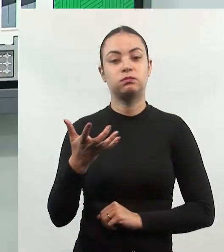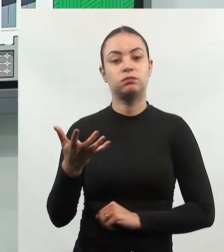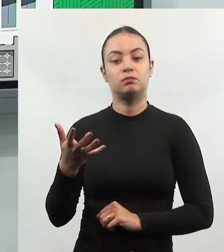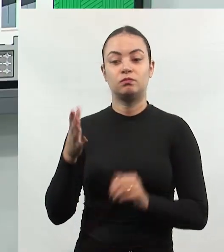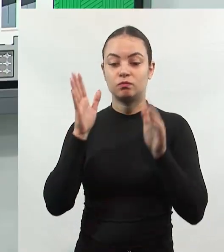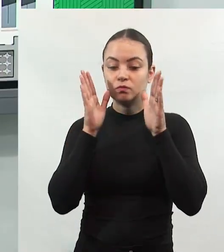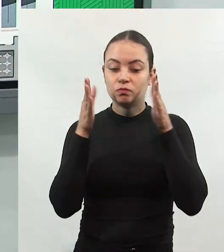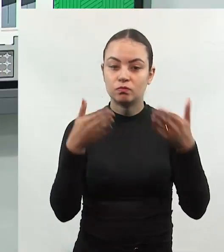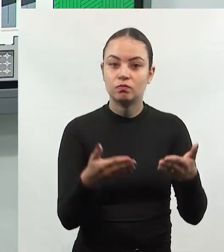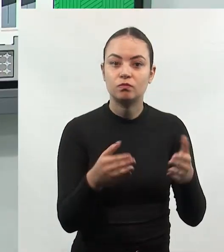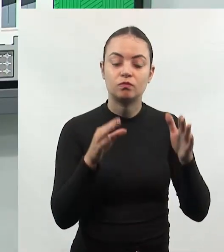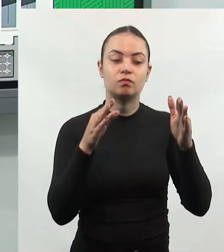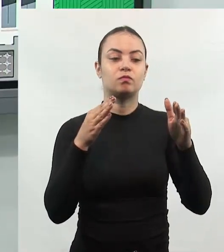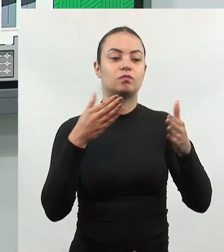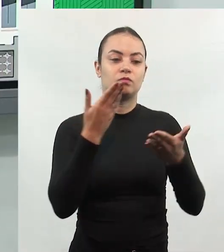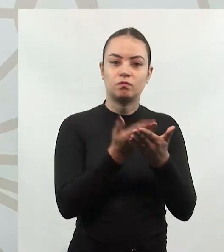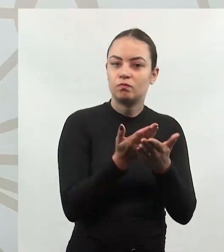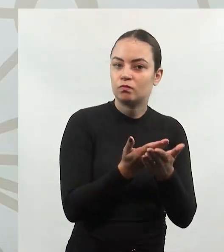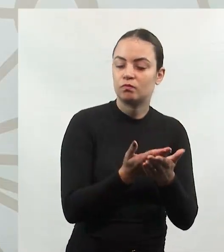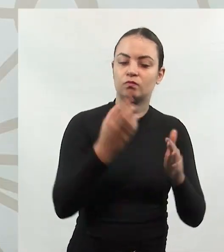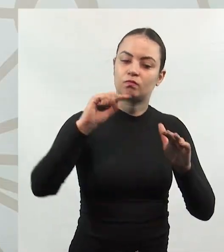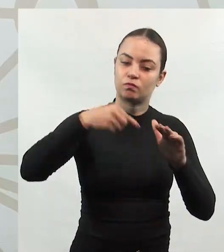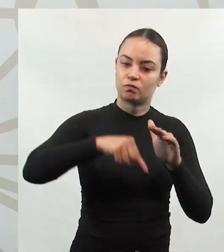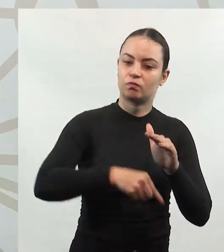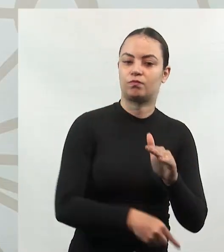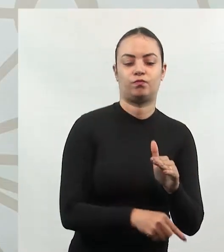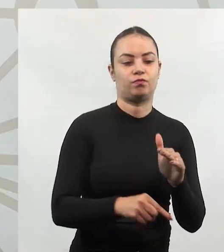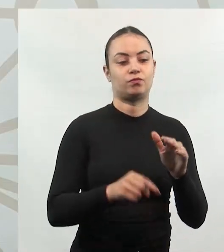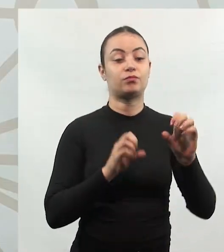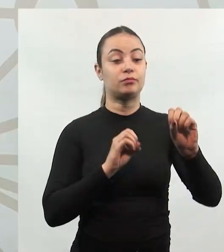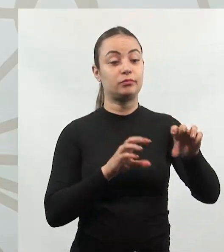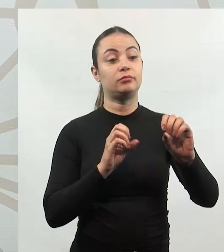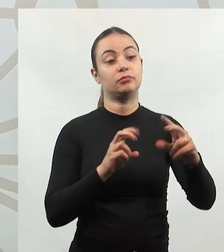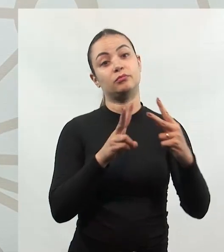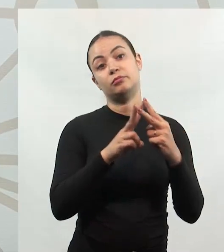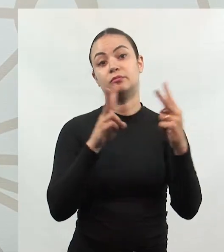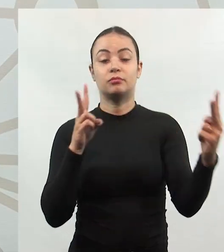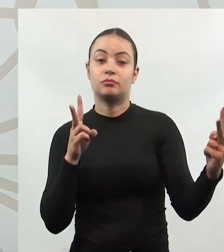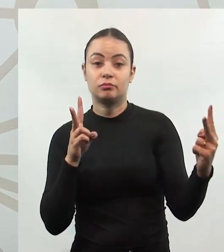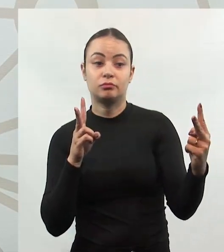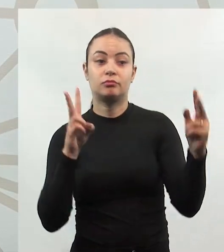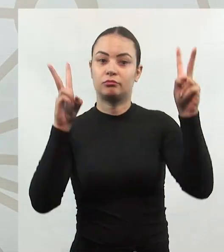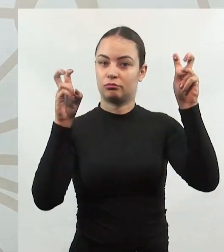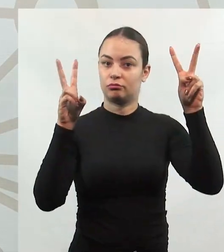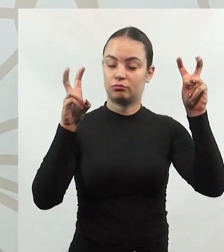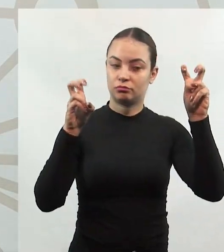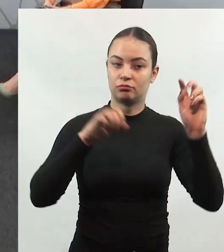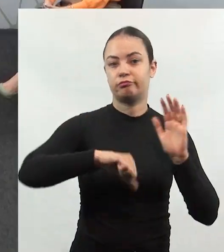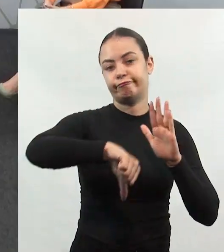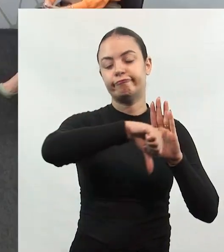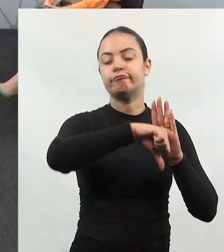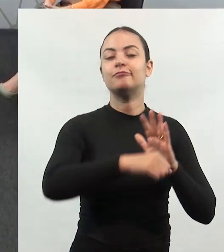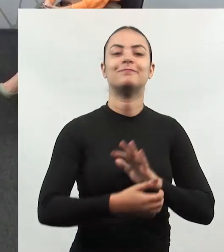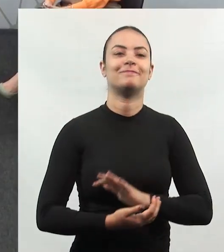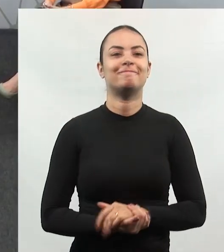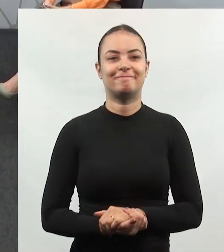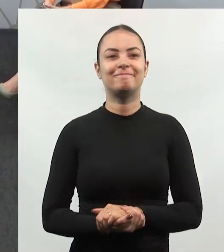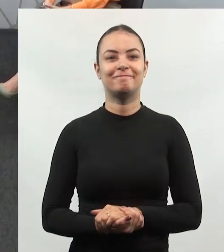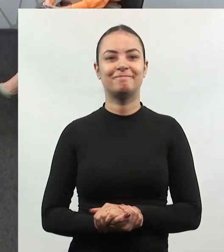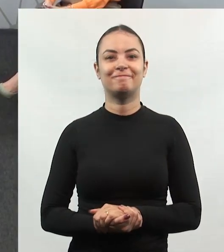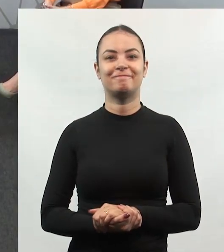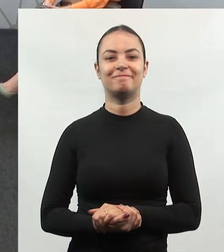policial, então, e sabe dessa paixão que eu tenho por essa área. Pretendo me especializar